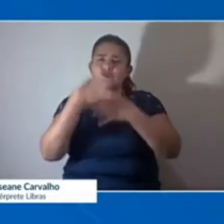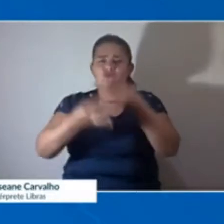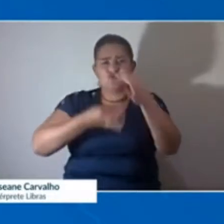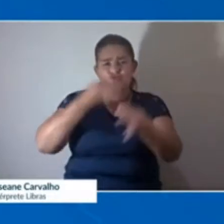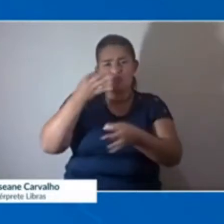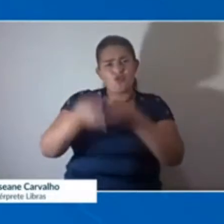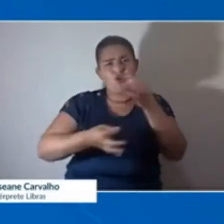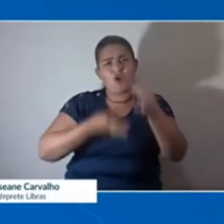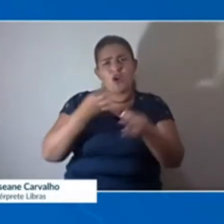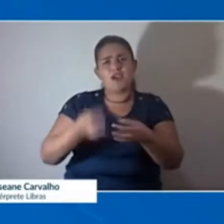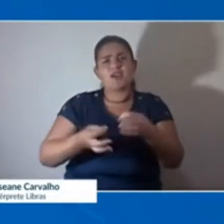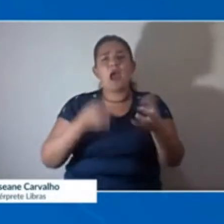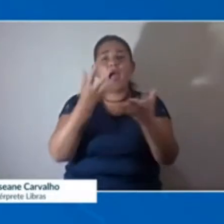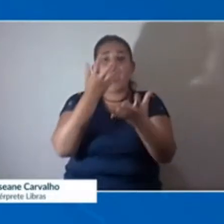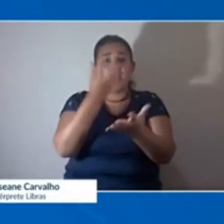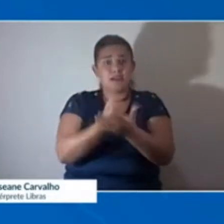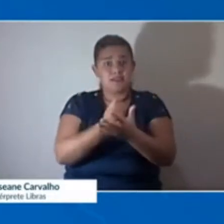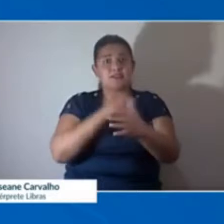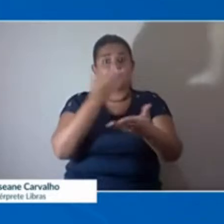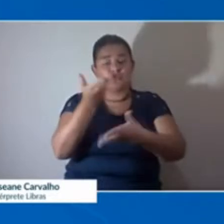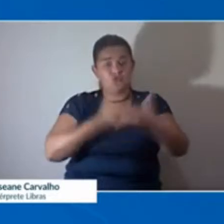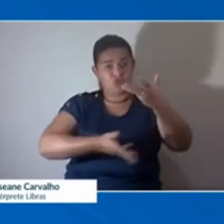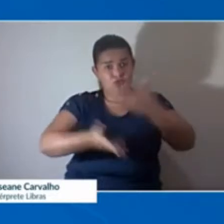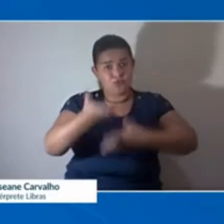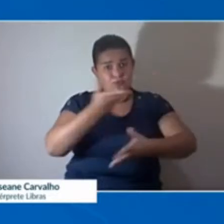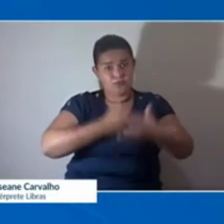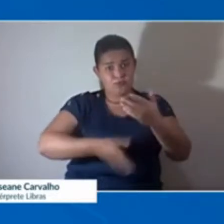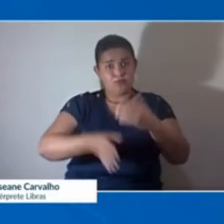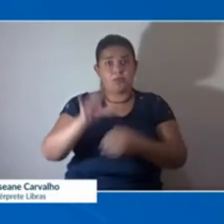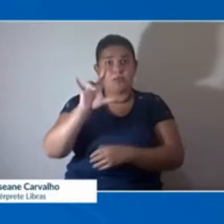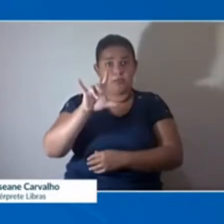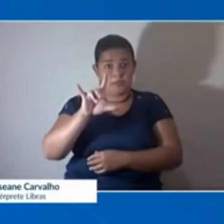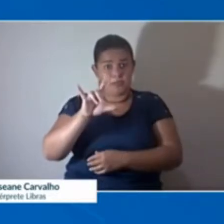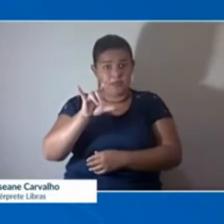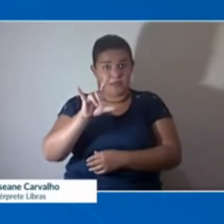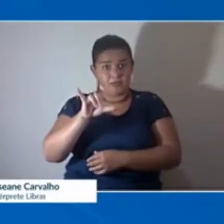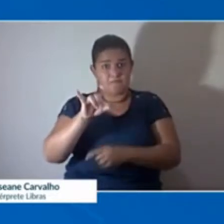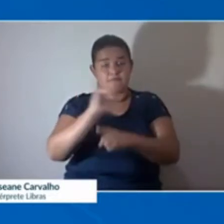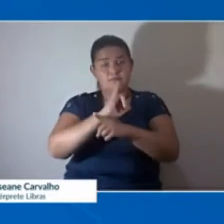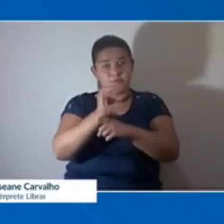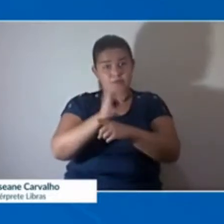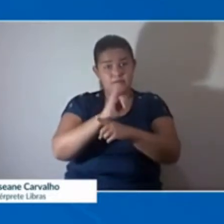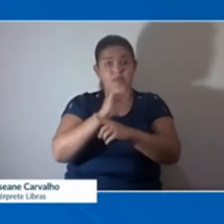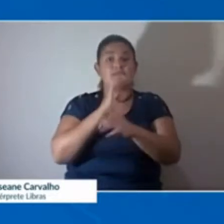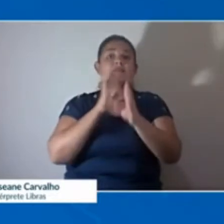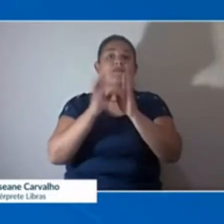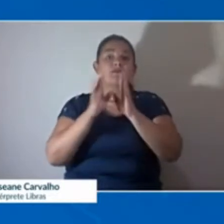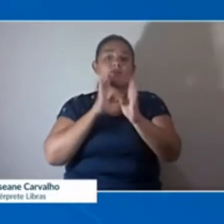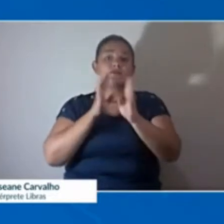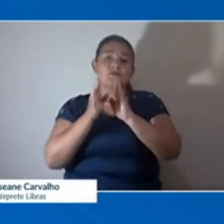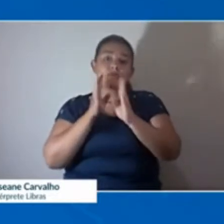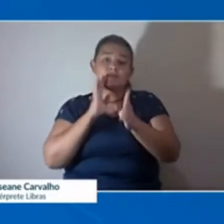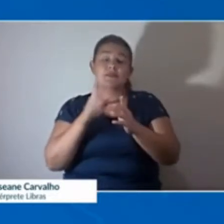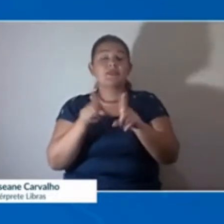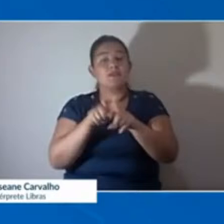nossos canais de interação. Eles são o YouTube, o Facebook e também o nosso